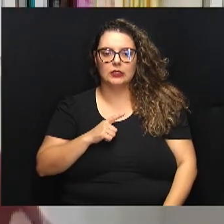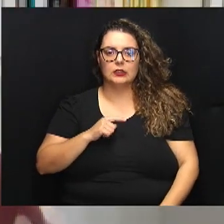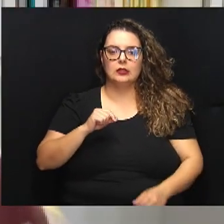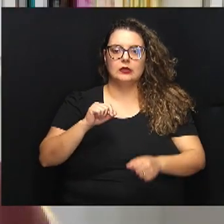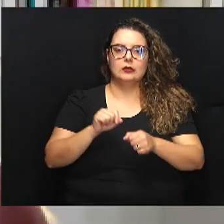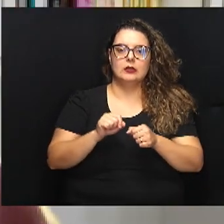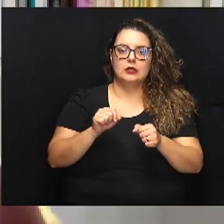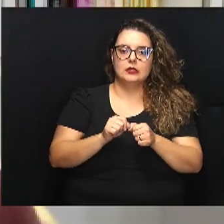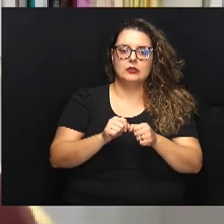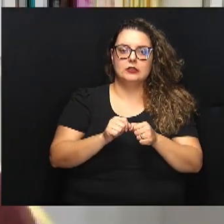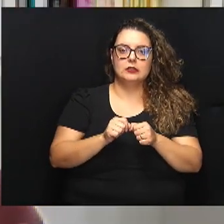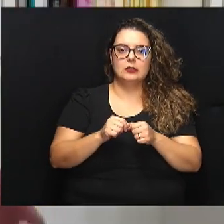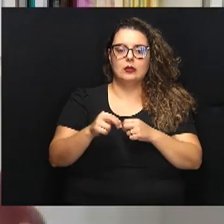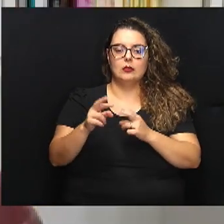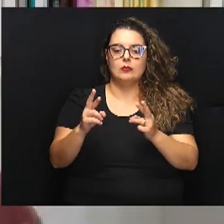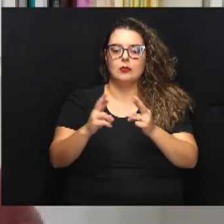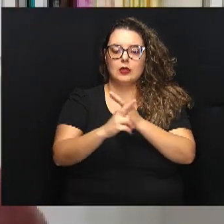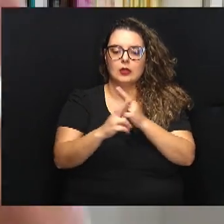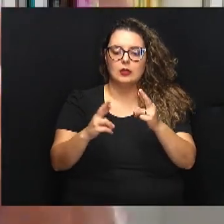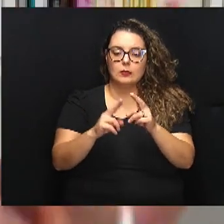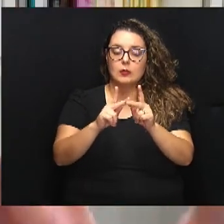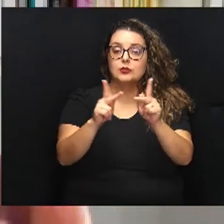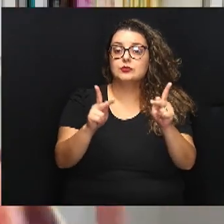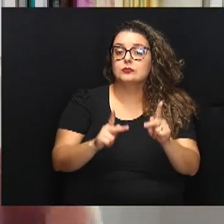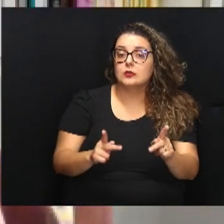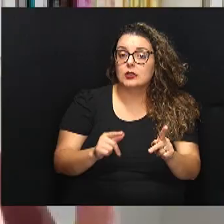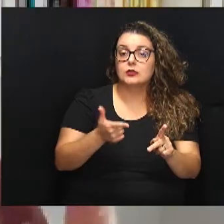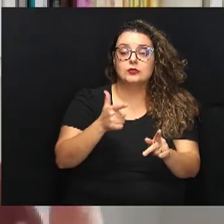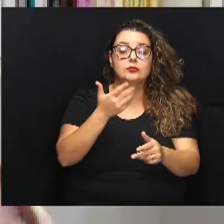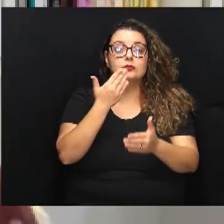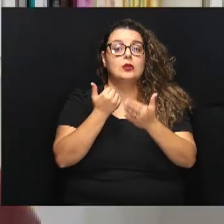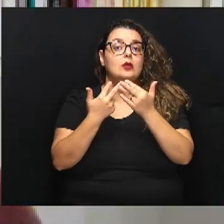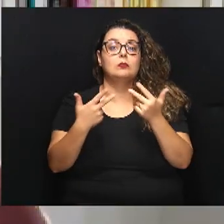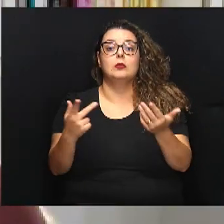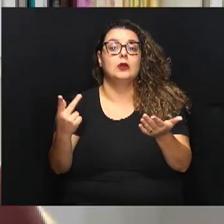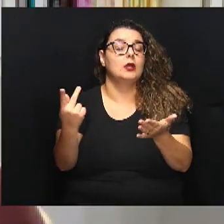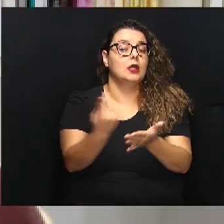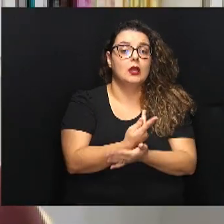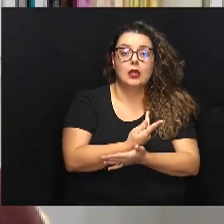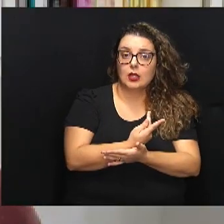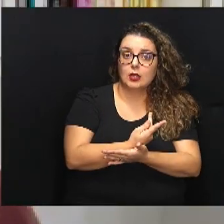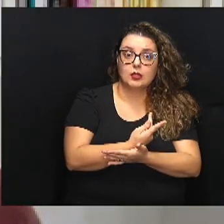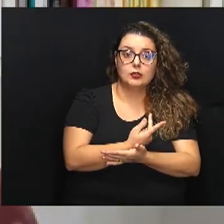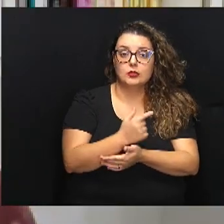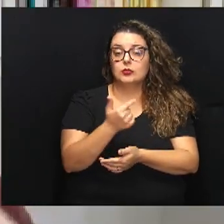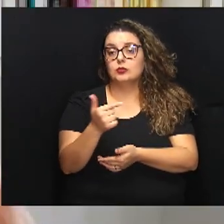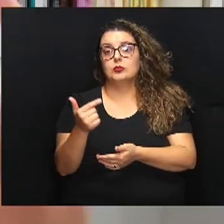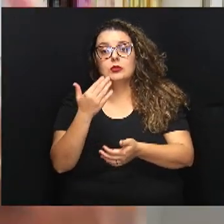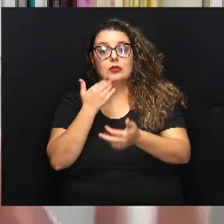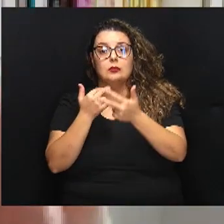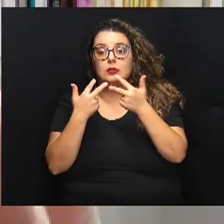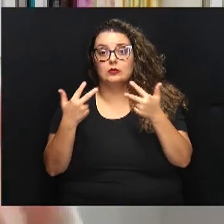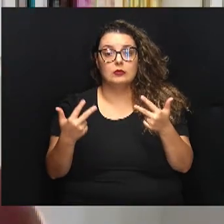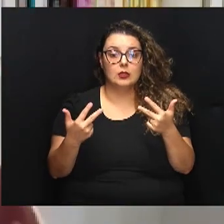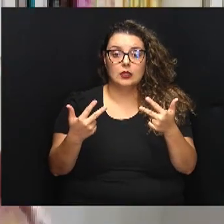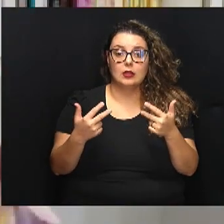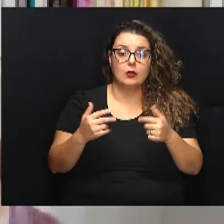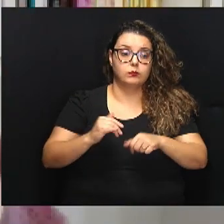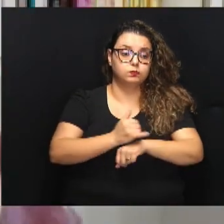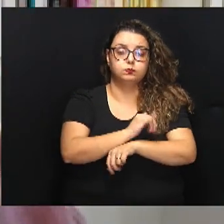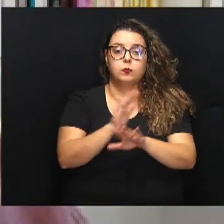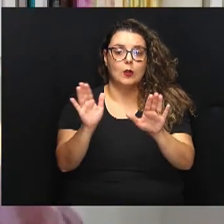com a alimentação, ver que não existe um alimento errado, não existe um alimento que vai te fazer